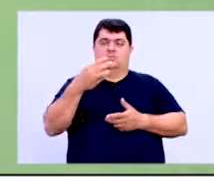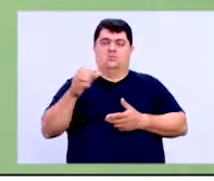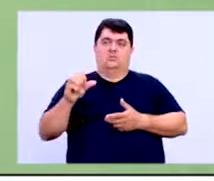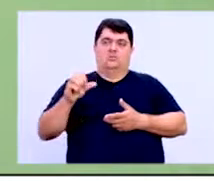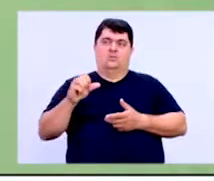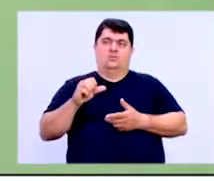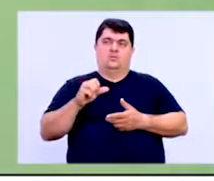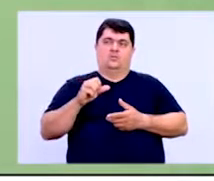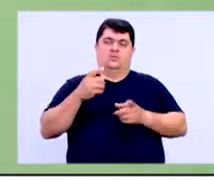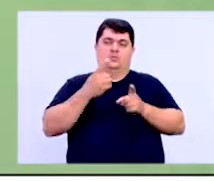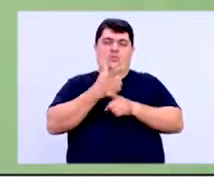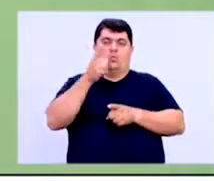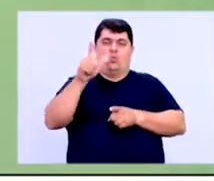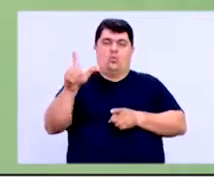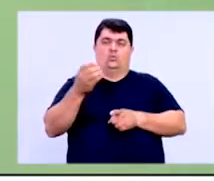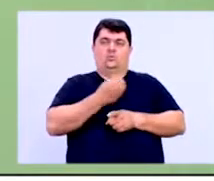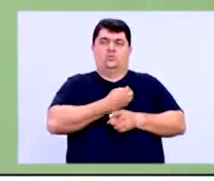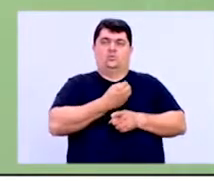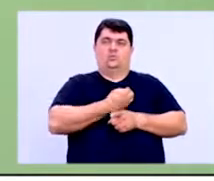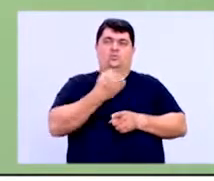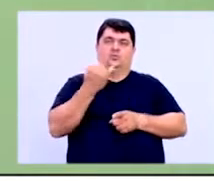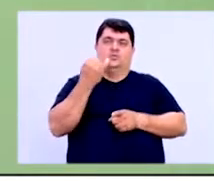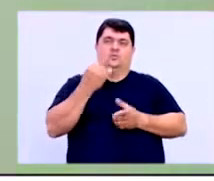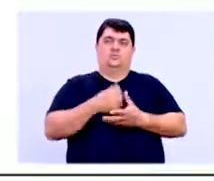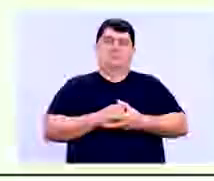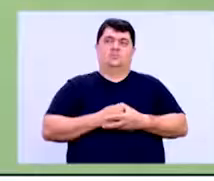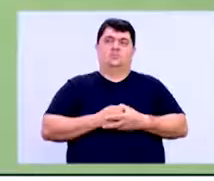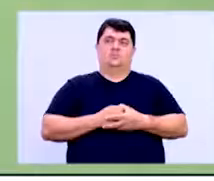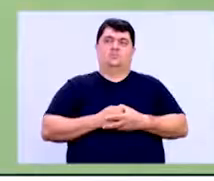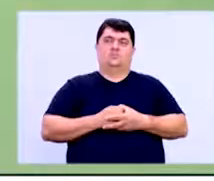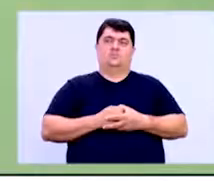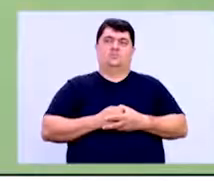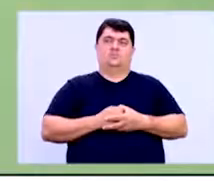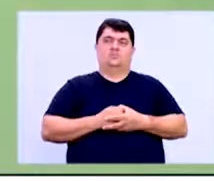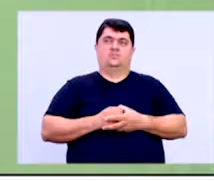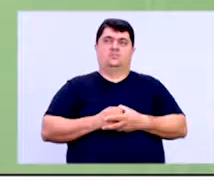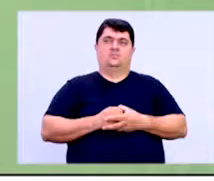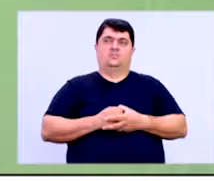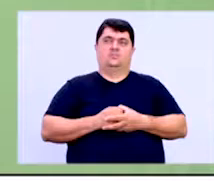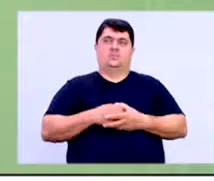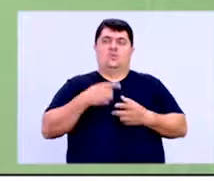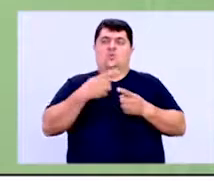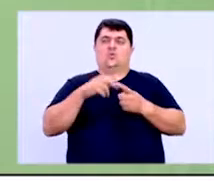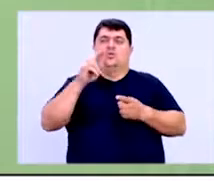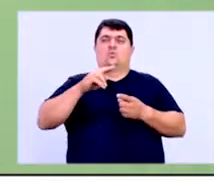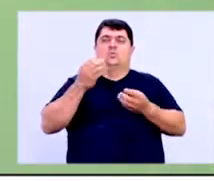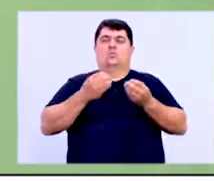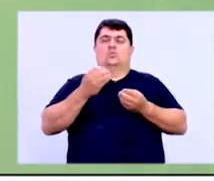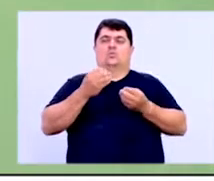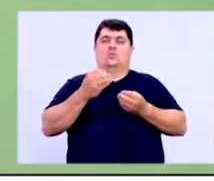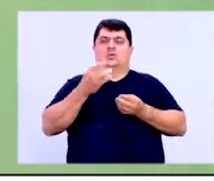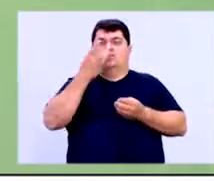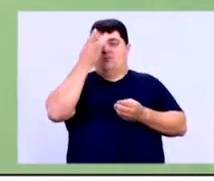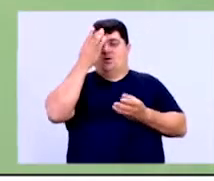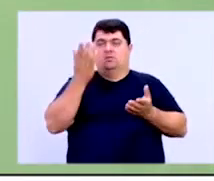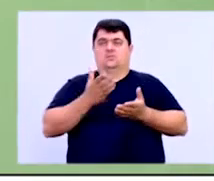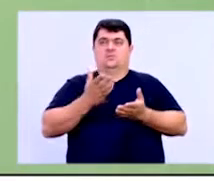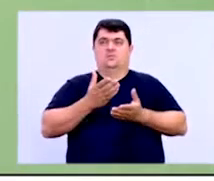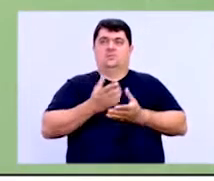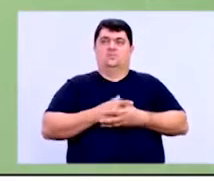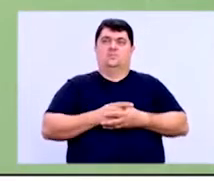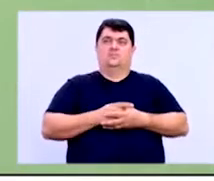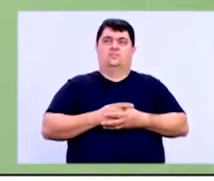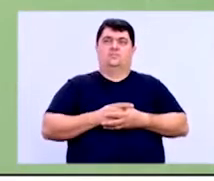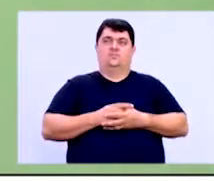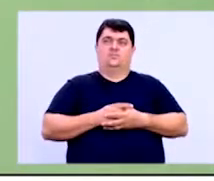2,1739. Achamos outro número mágico. Beleza, professor? Tá, para que servem esses números? Agora ficou fácil.